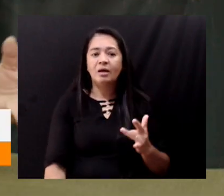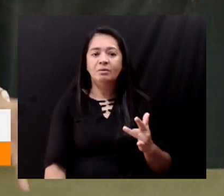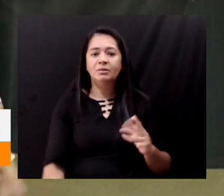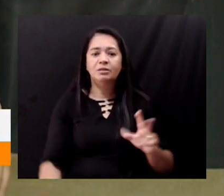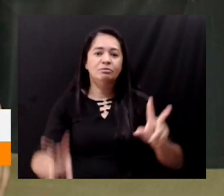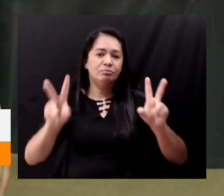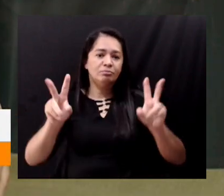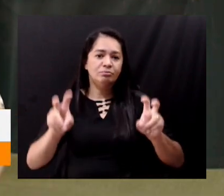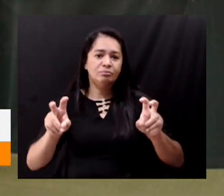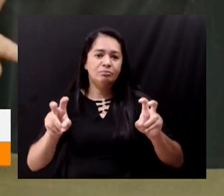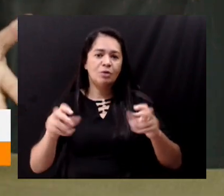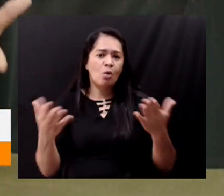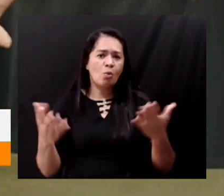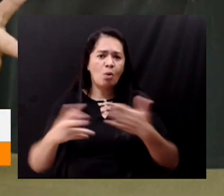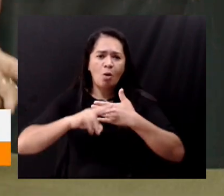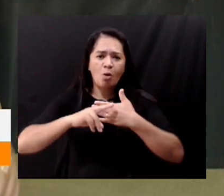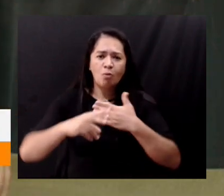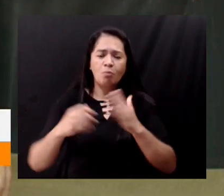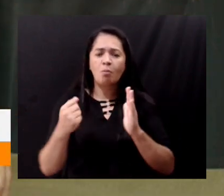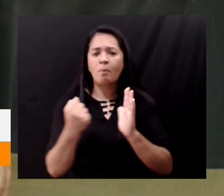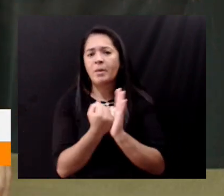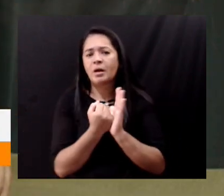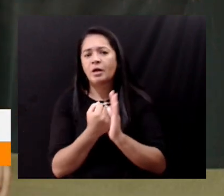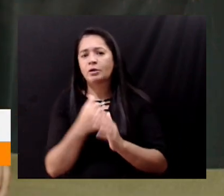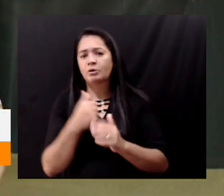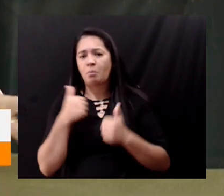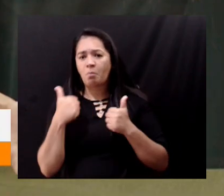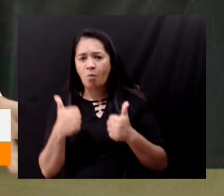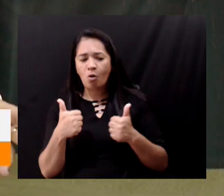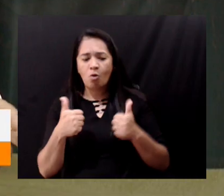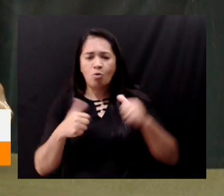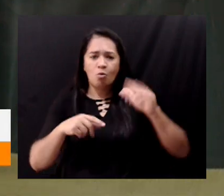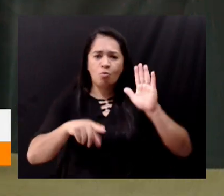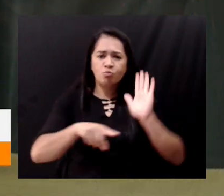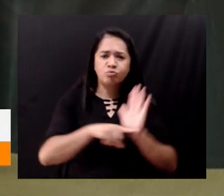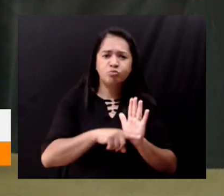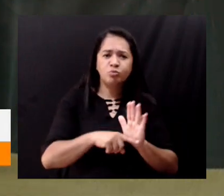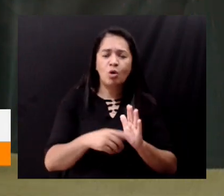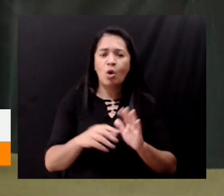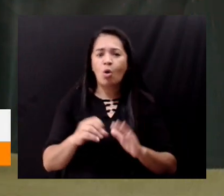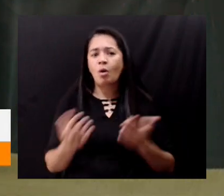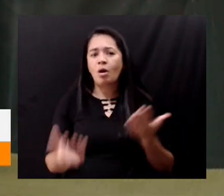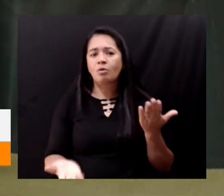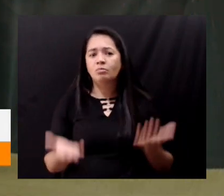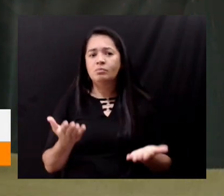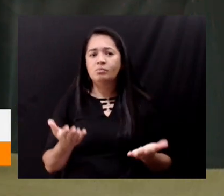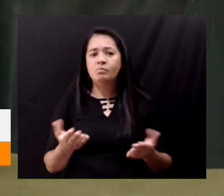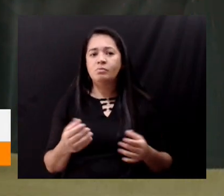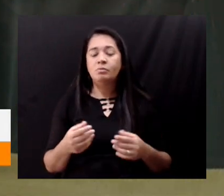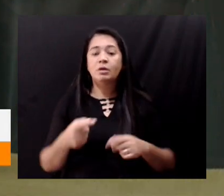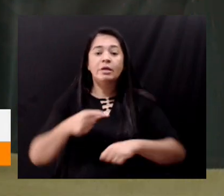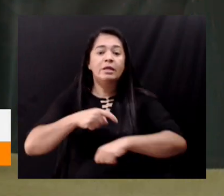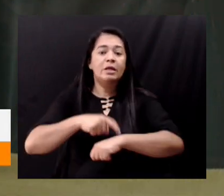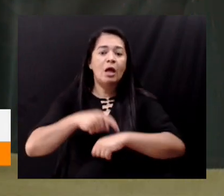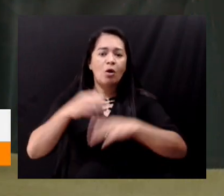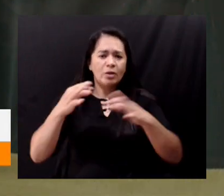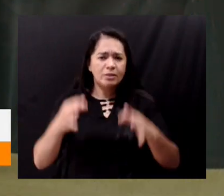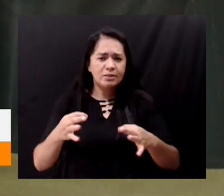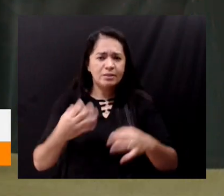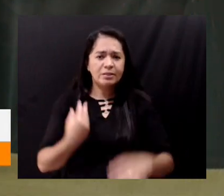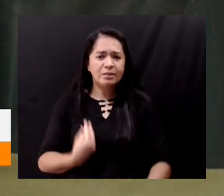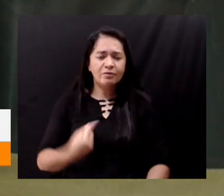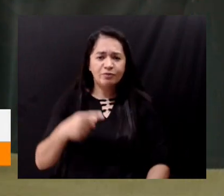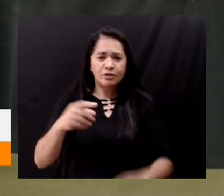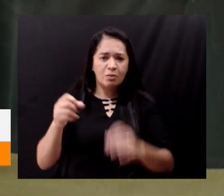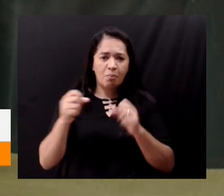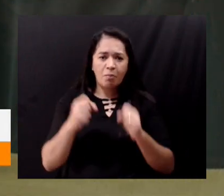impacto positivo, negativo? Qual que é o equilíbrio de se fazer o intercâmbio? E qual o momento legal da vida você pode